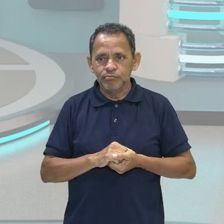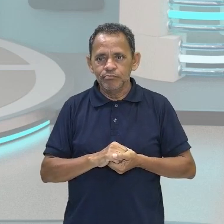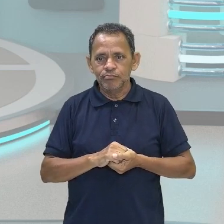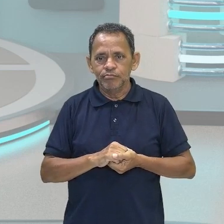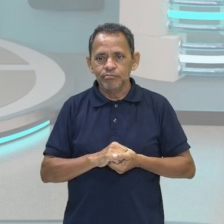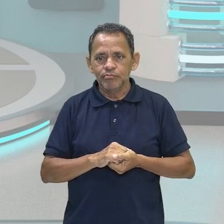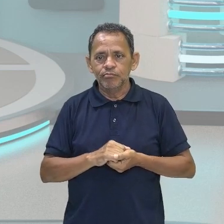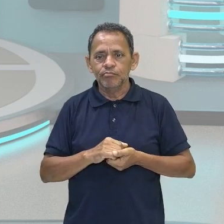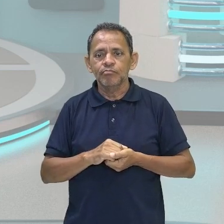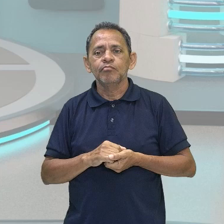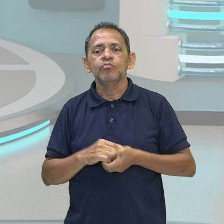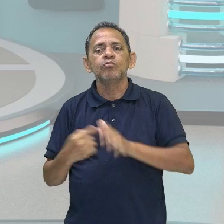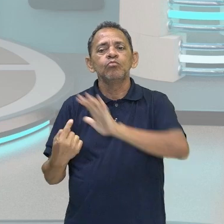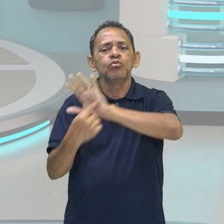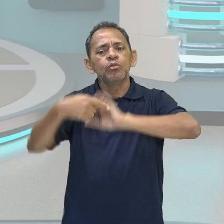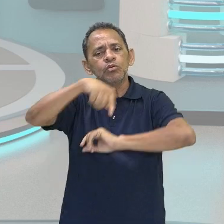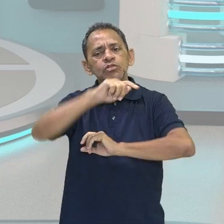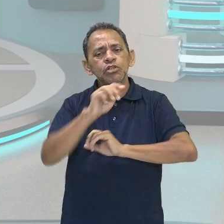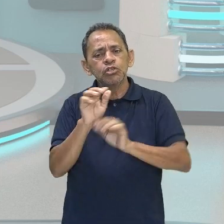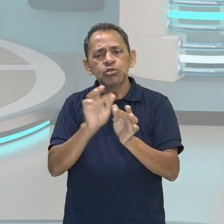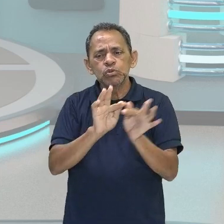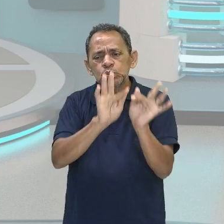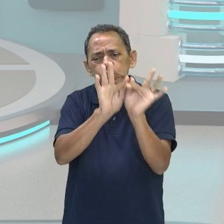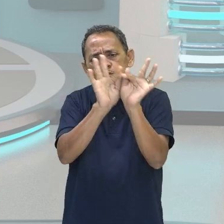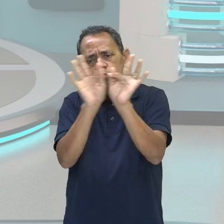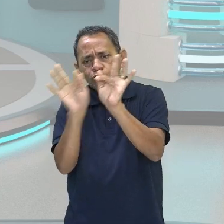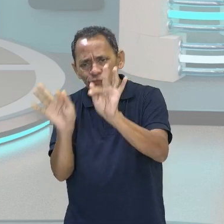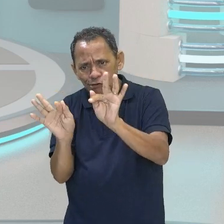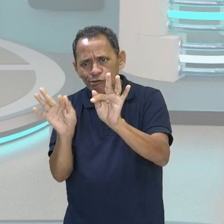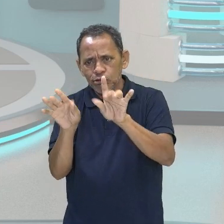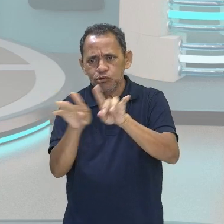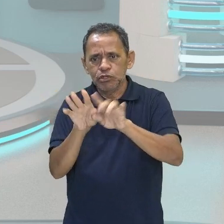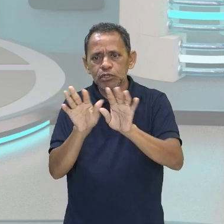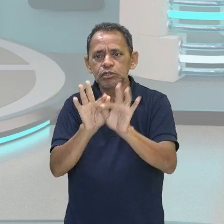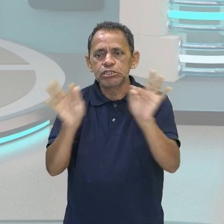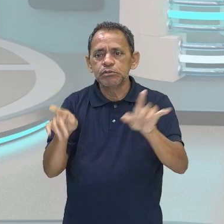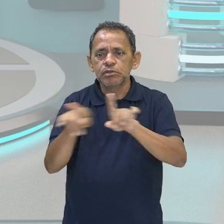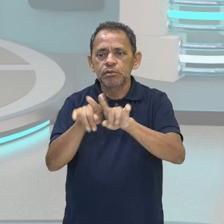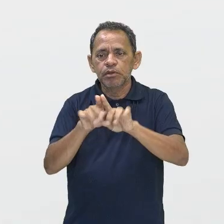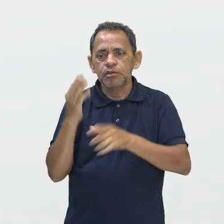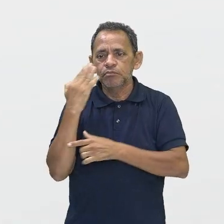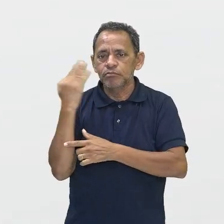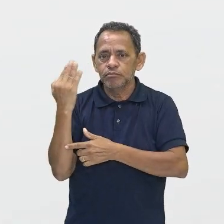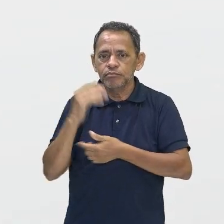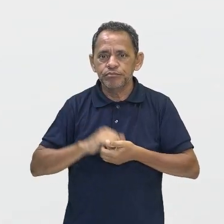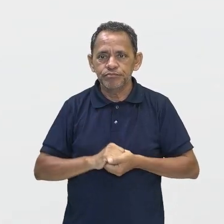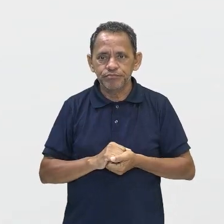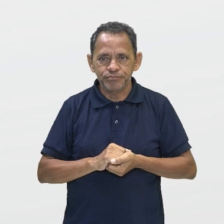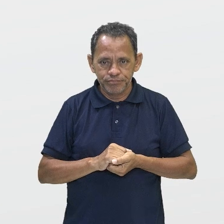short video, bem simplesinho, para a gente entender o que a gente vai conversar hoje. Vamos lá, dá uma olhada.